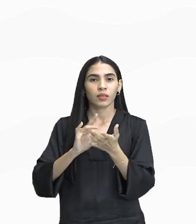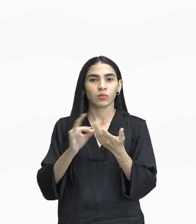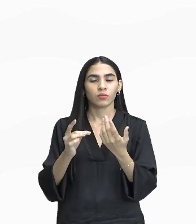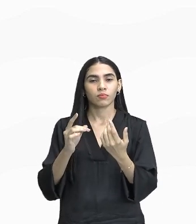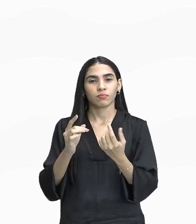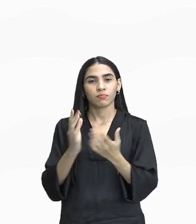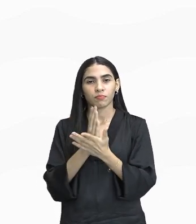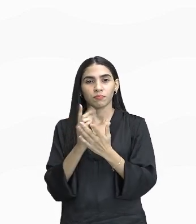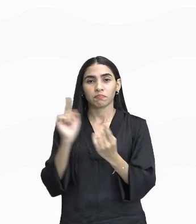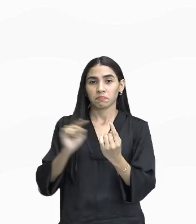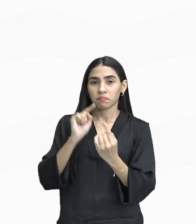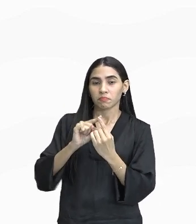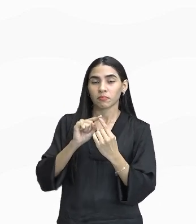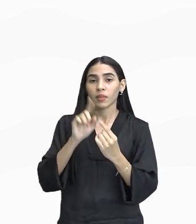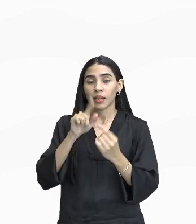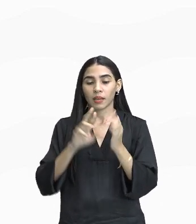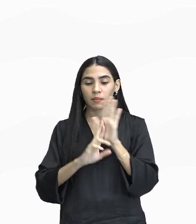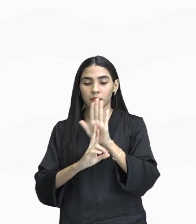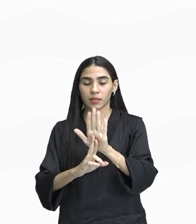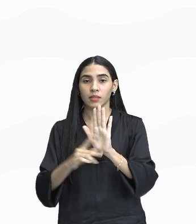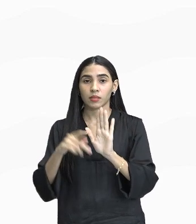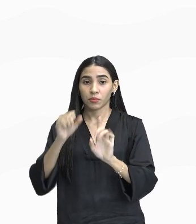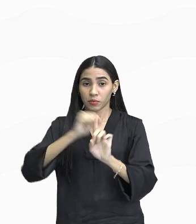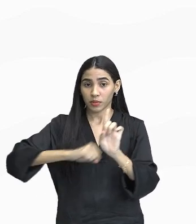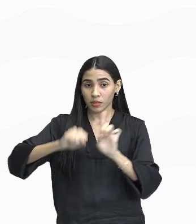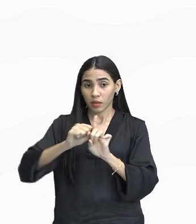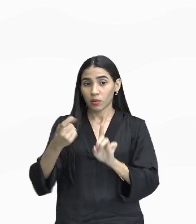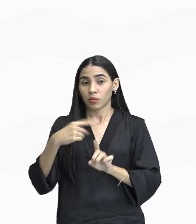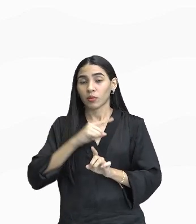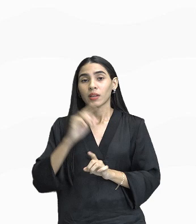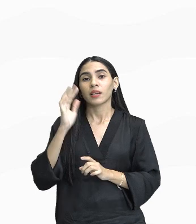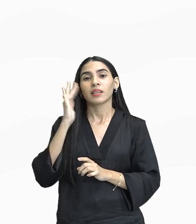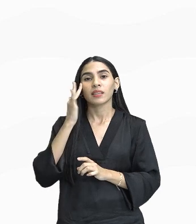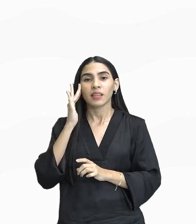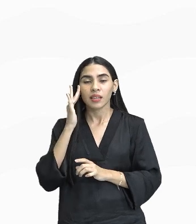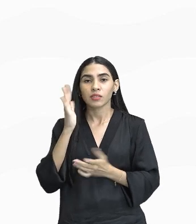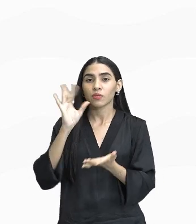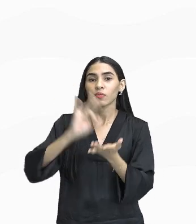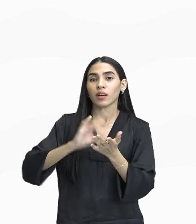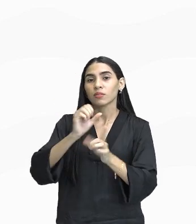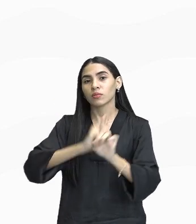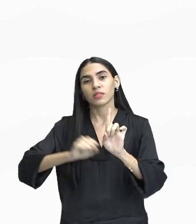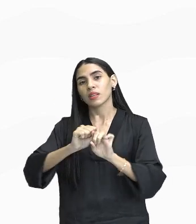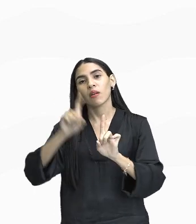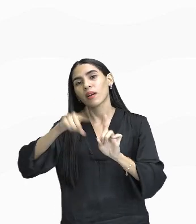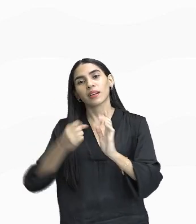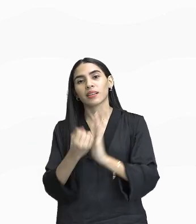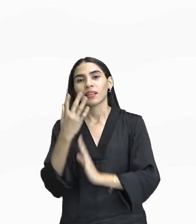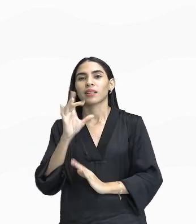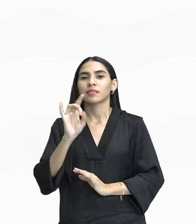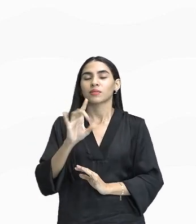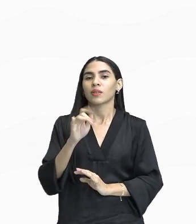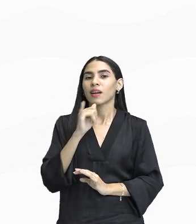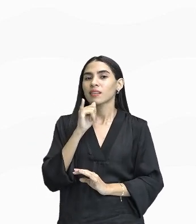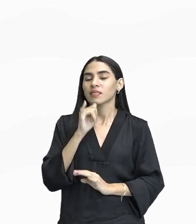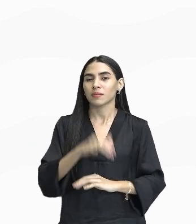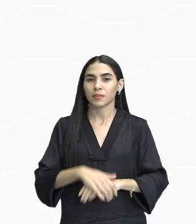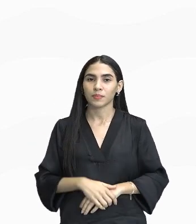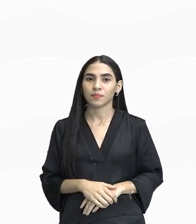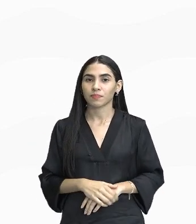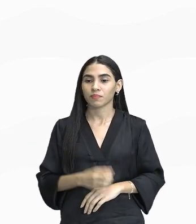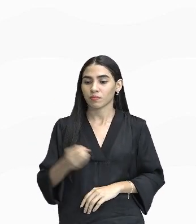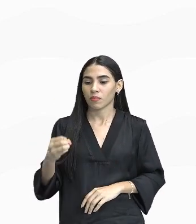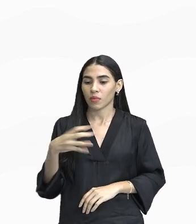professor, que é a teoria das representações sociais, entende que a realidade social ela é criada apenas quando